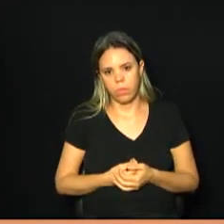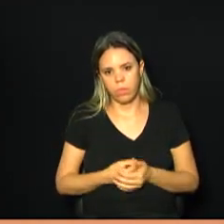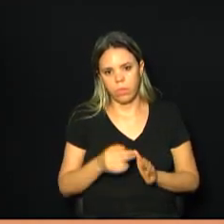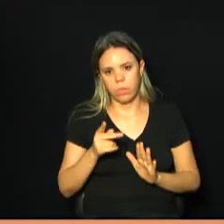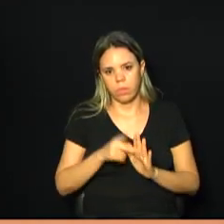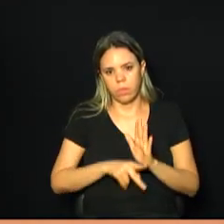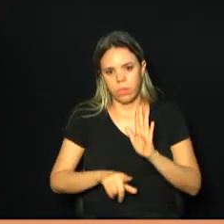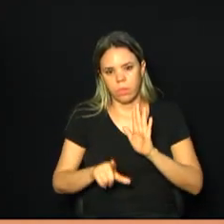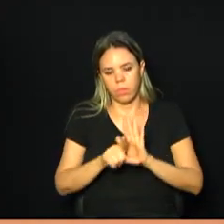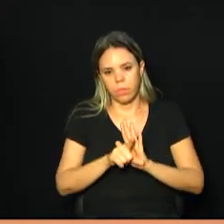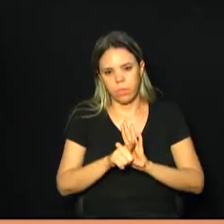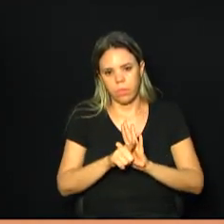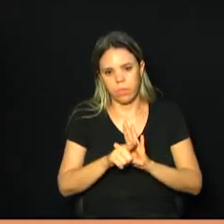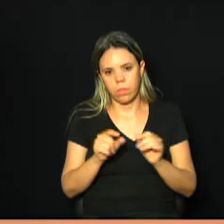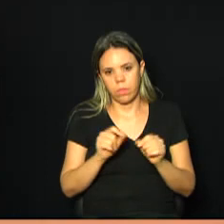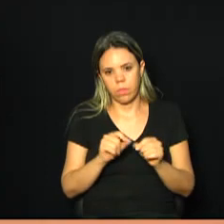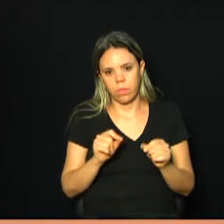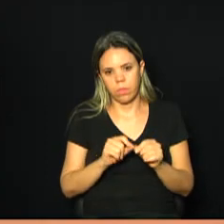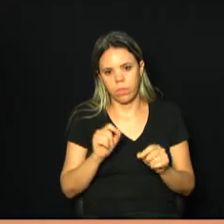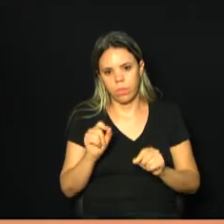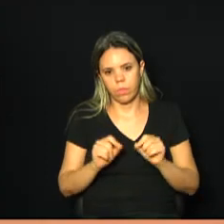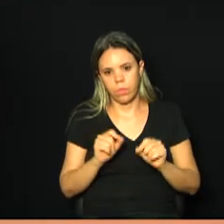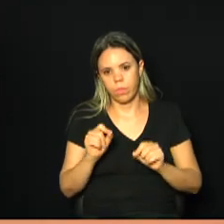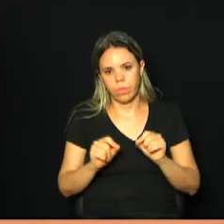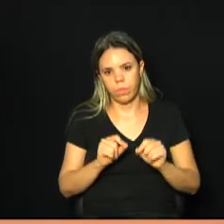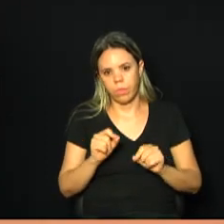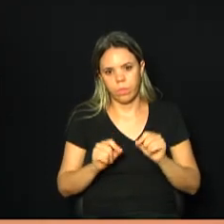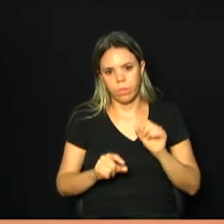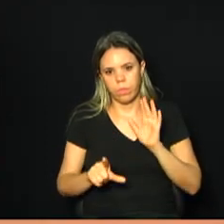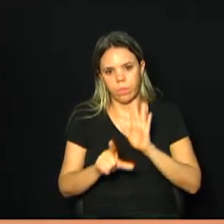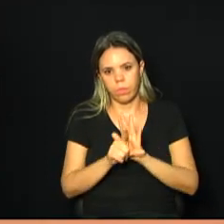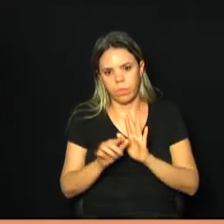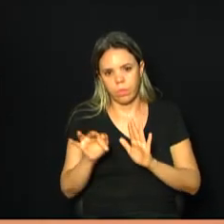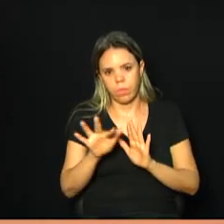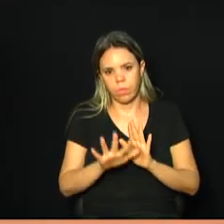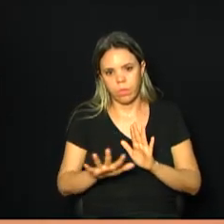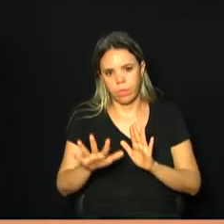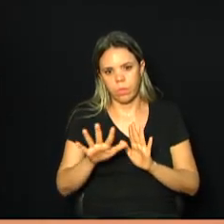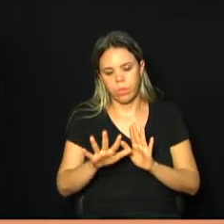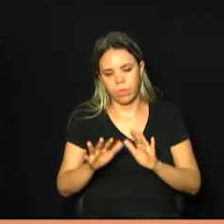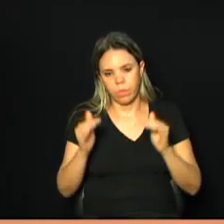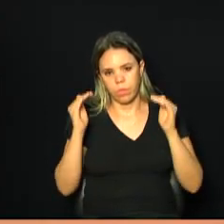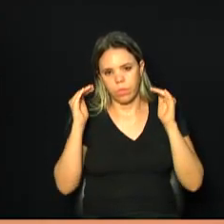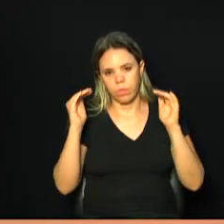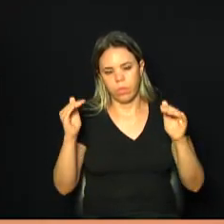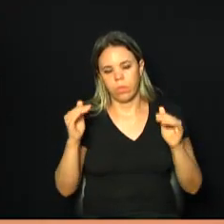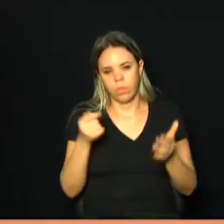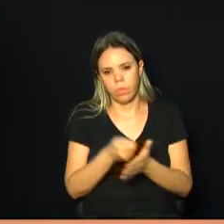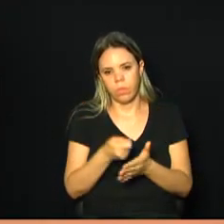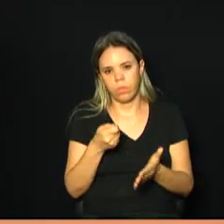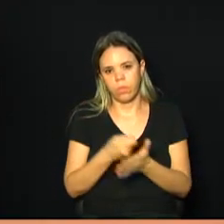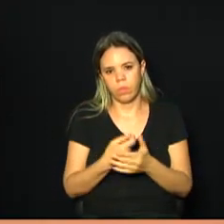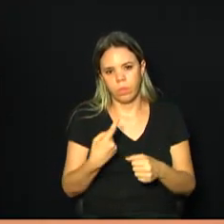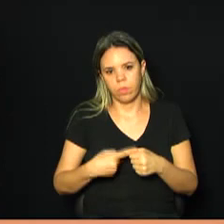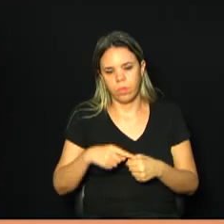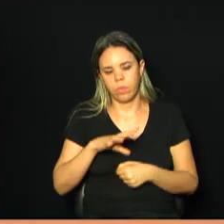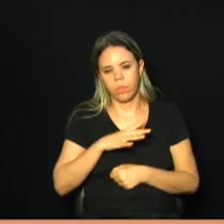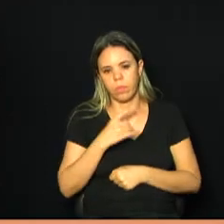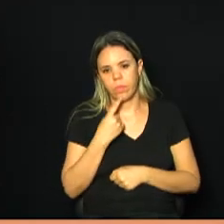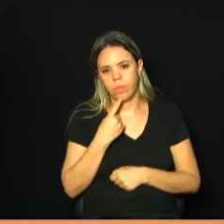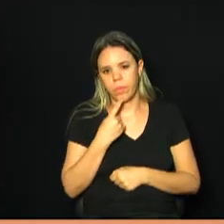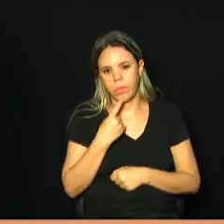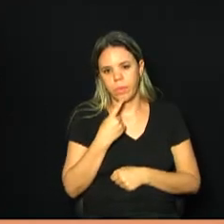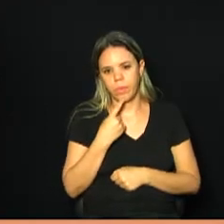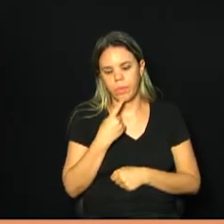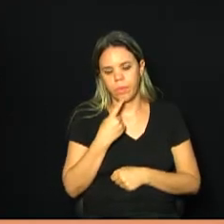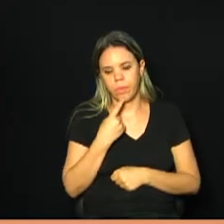de lei, fazer com que essa lei federal se cumpra com maior rigor aqui no município de Campinas.